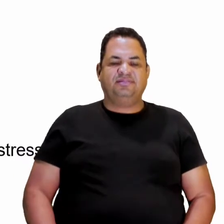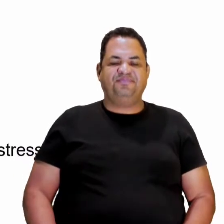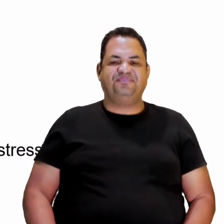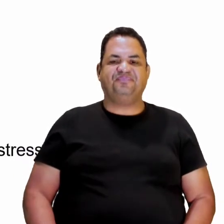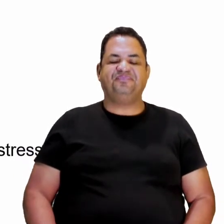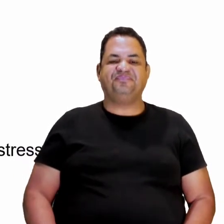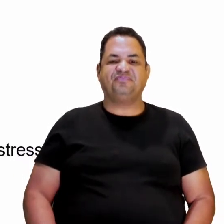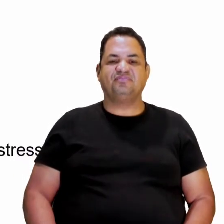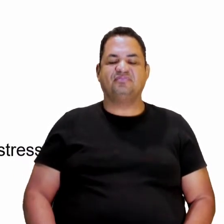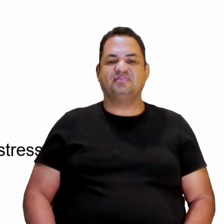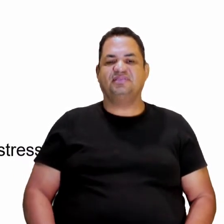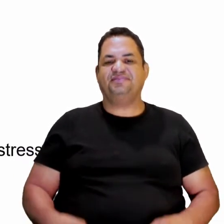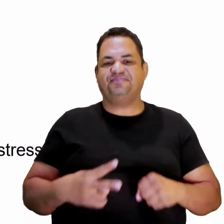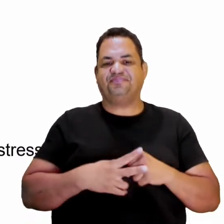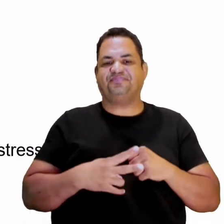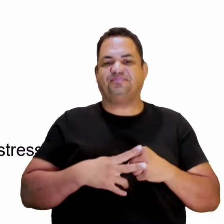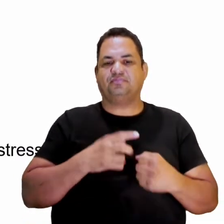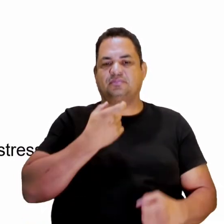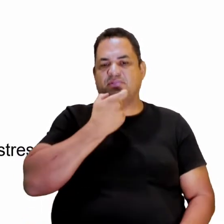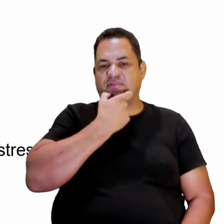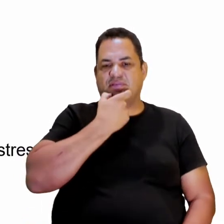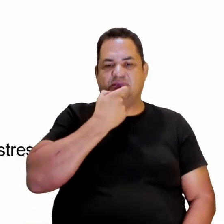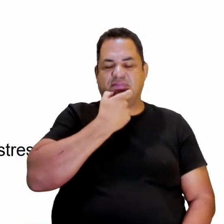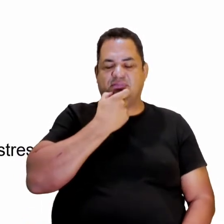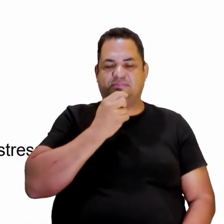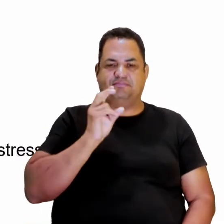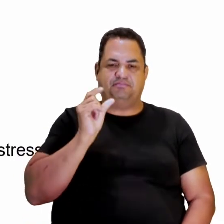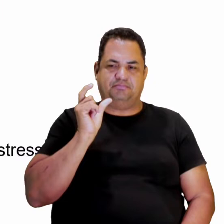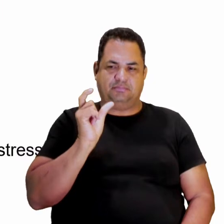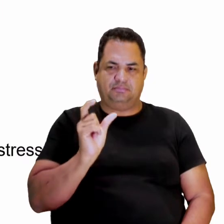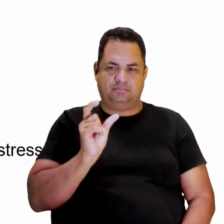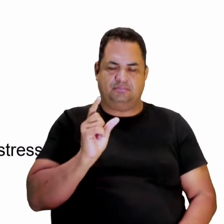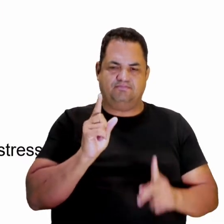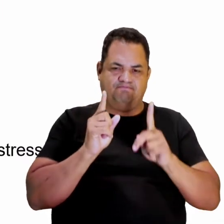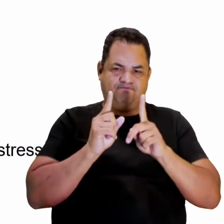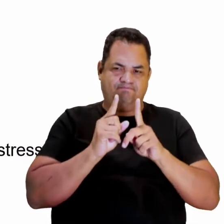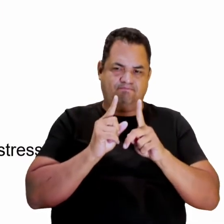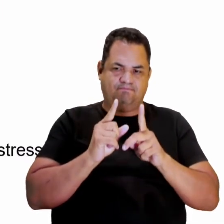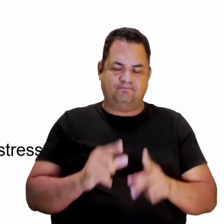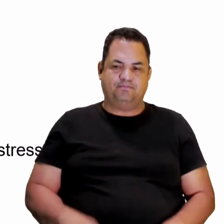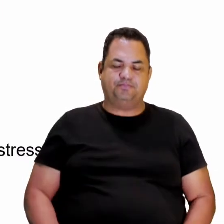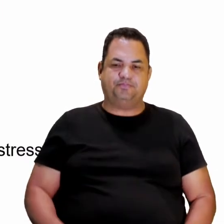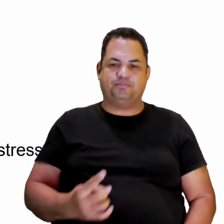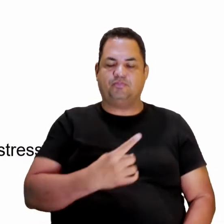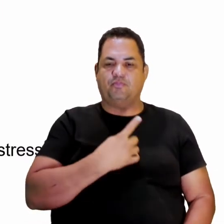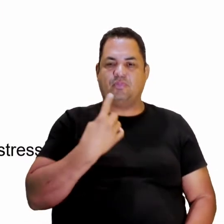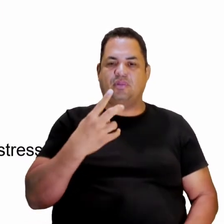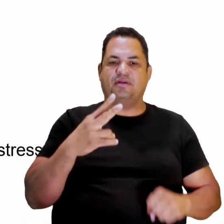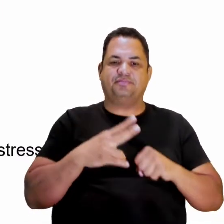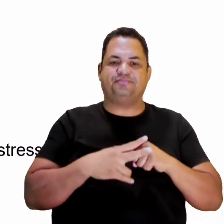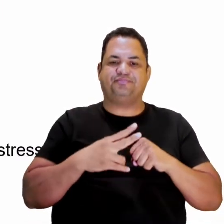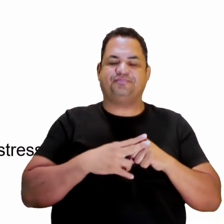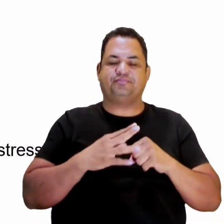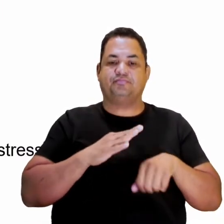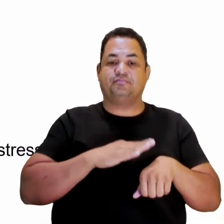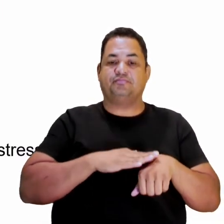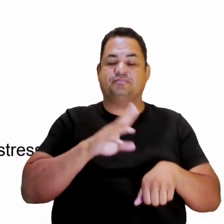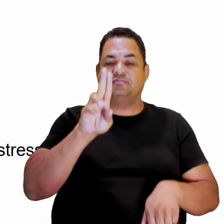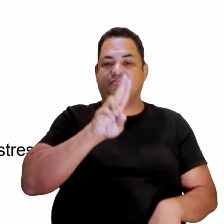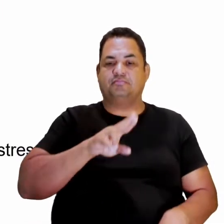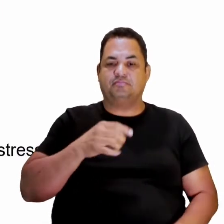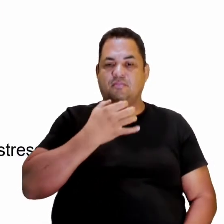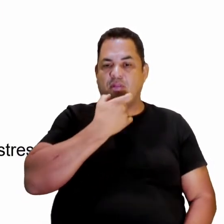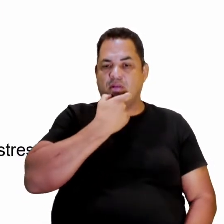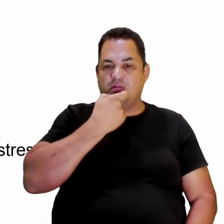get é um verbo em inglês pequenininho, bem little, bem pequeno, bem short. Mas ele é um dos verbos mais usados da língua